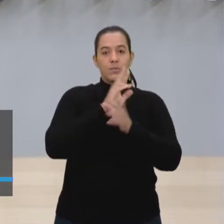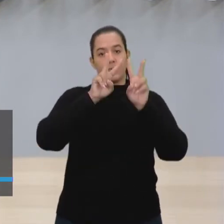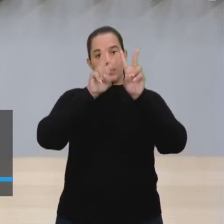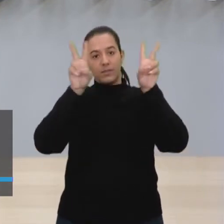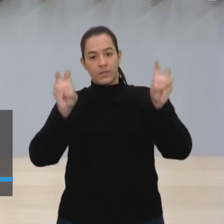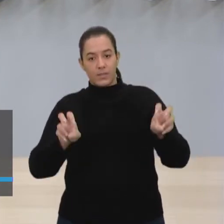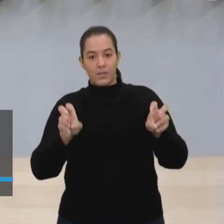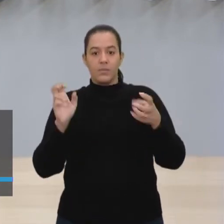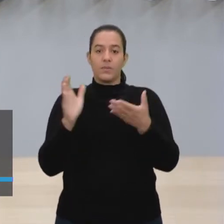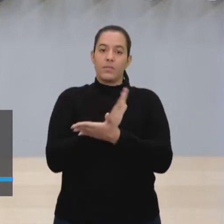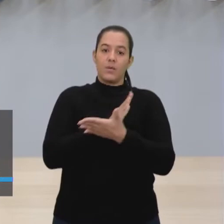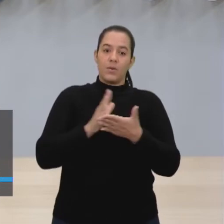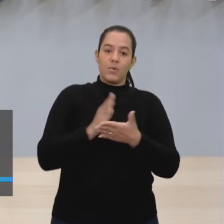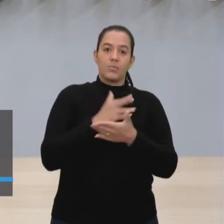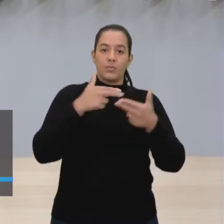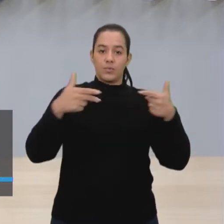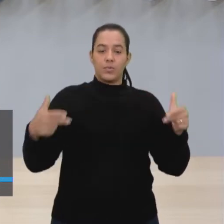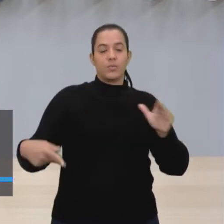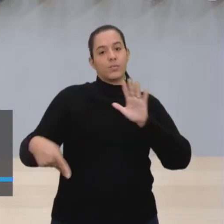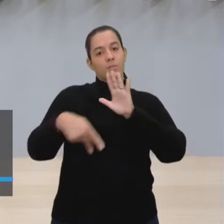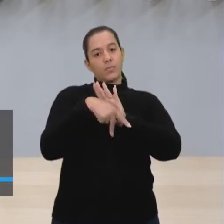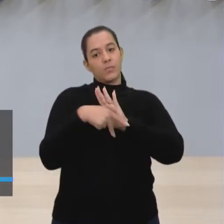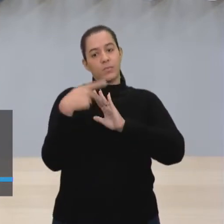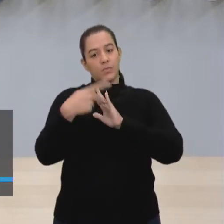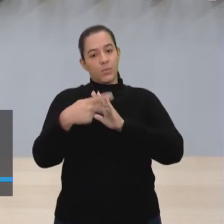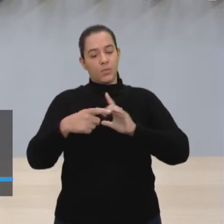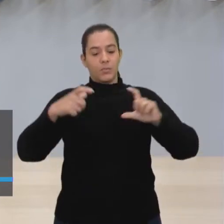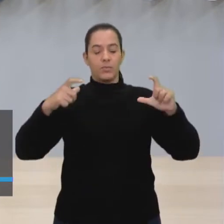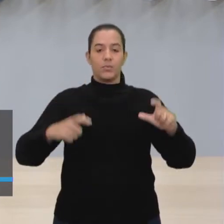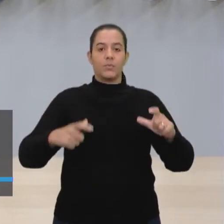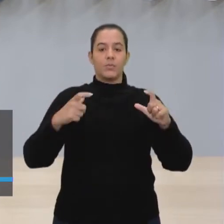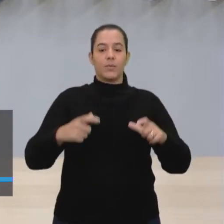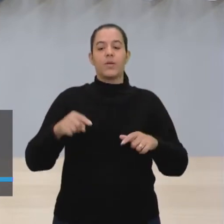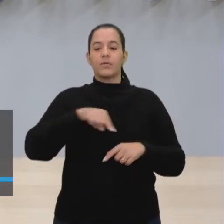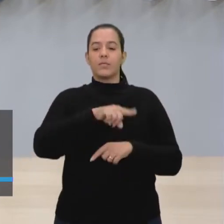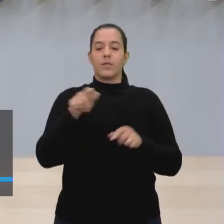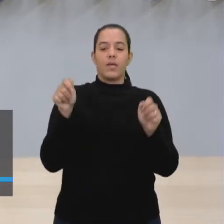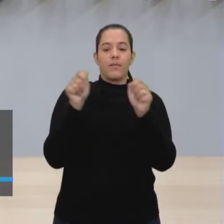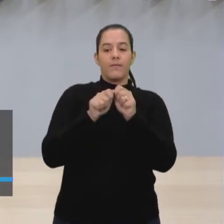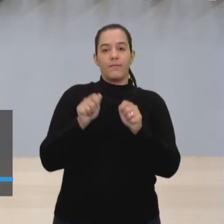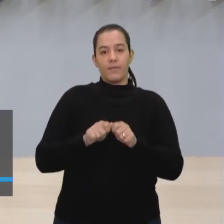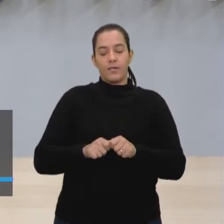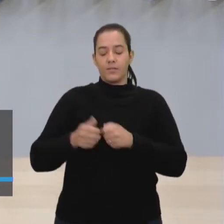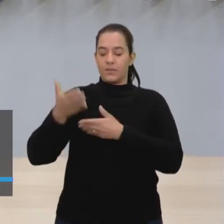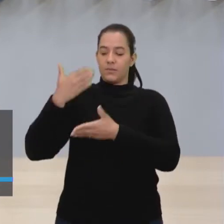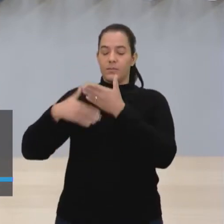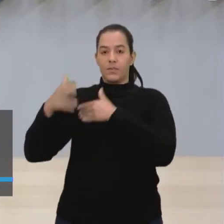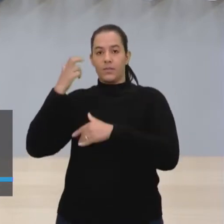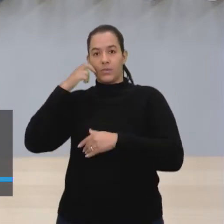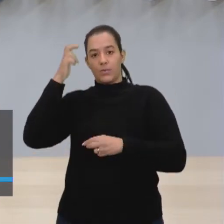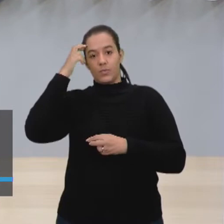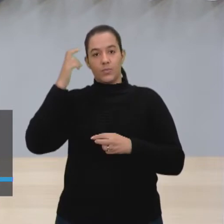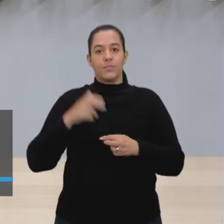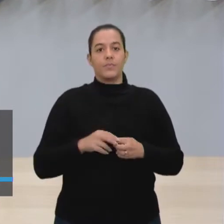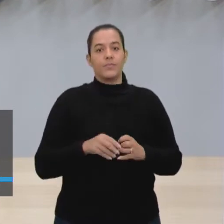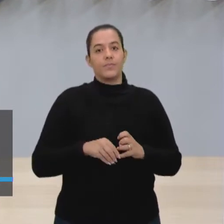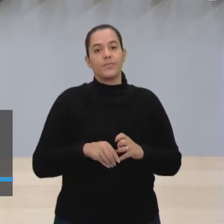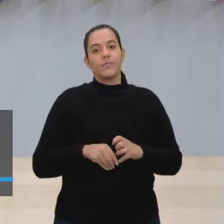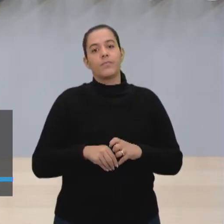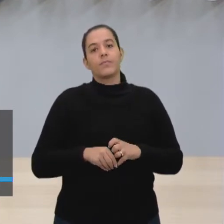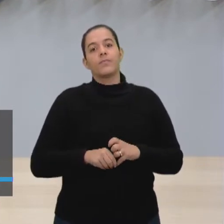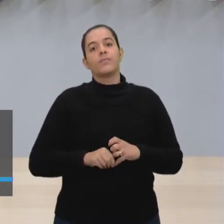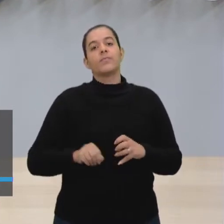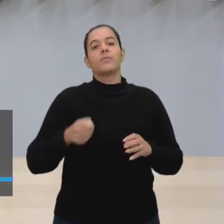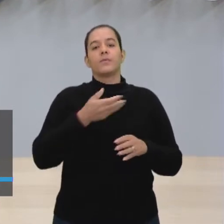que são próprios, pertinentes daquele lugar e que fazem parte dessa cultura. Então é importante que o estudante se